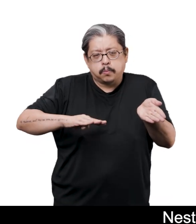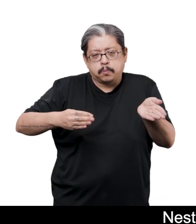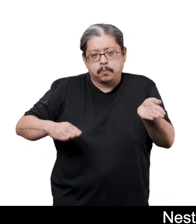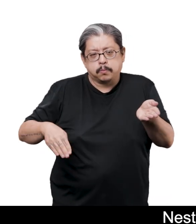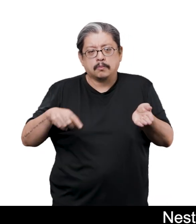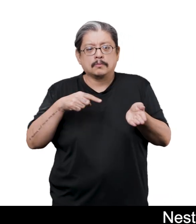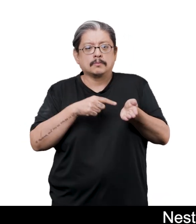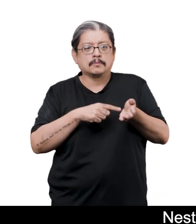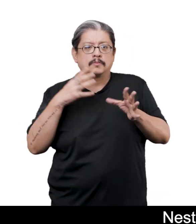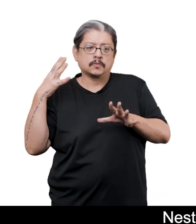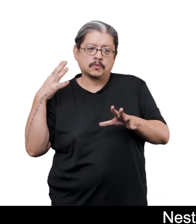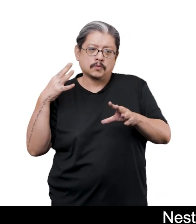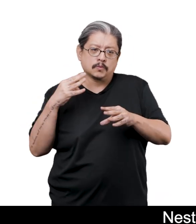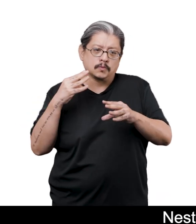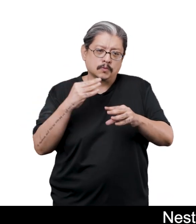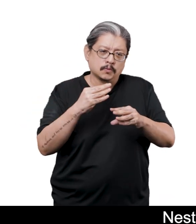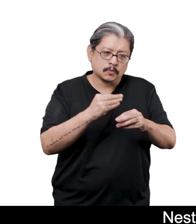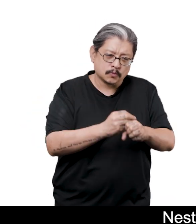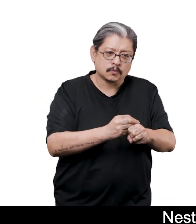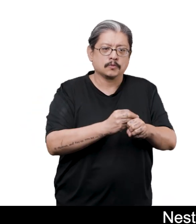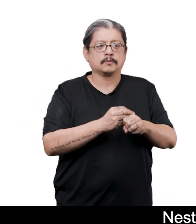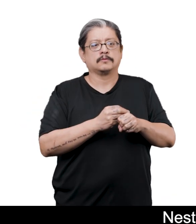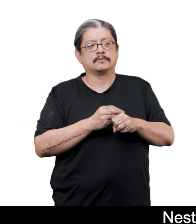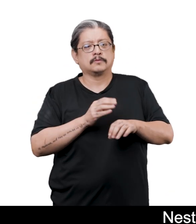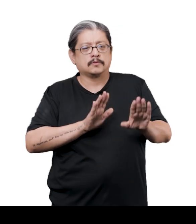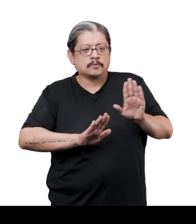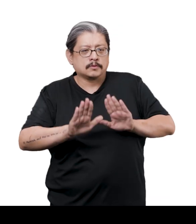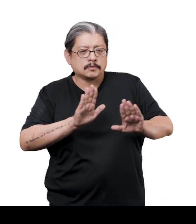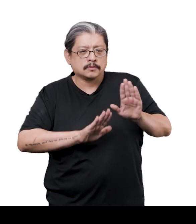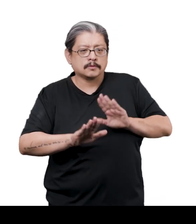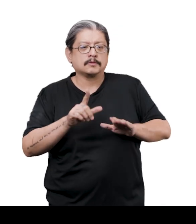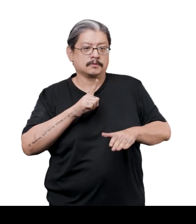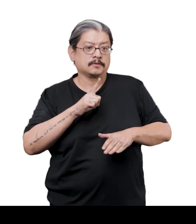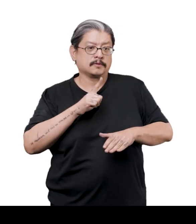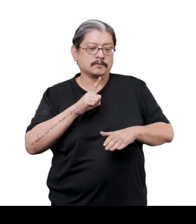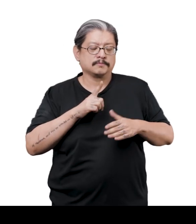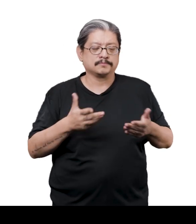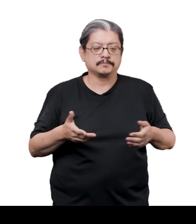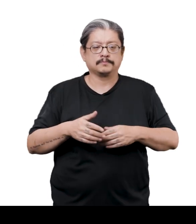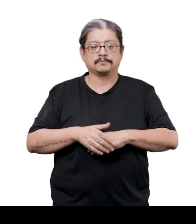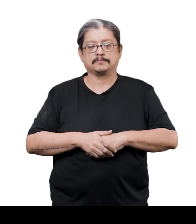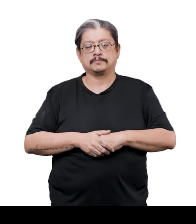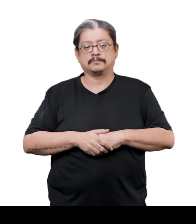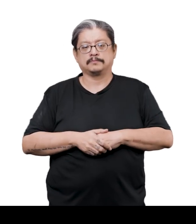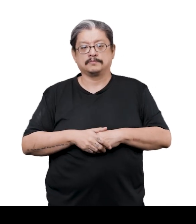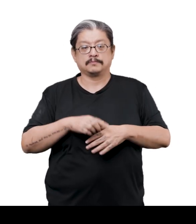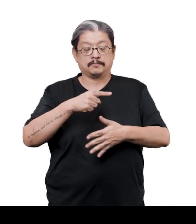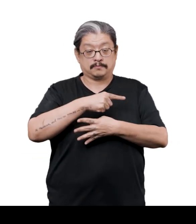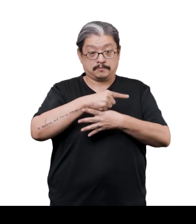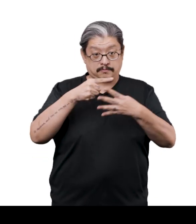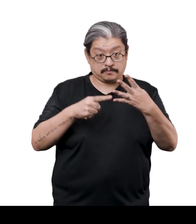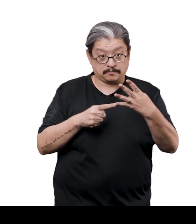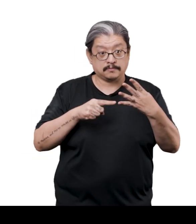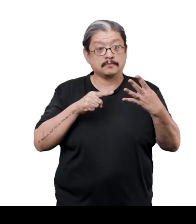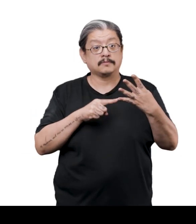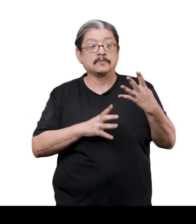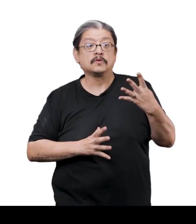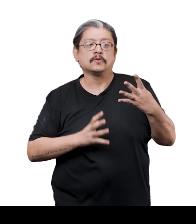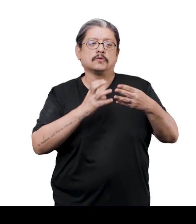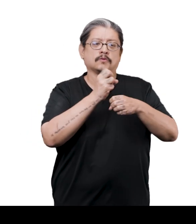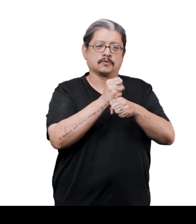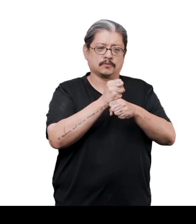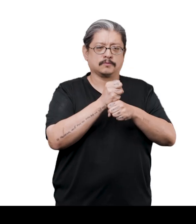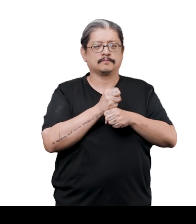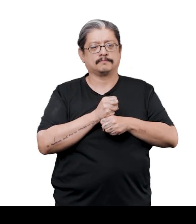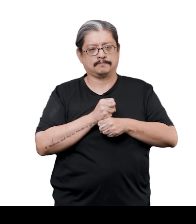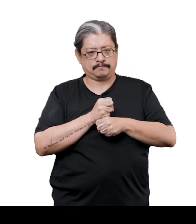o acúmulo é mais contido, mas ainda presente. Os 4 elementos centrais formam um conjunto que se